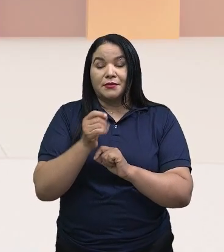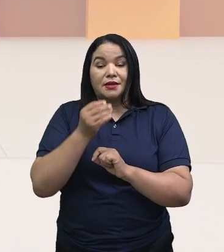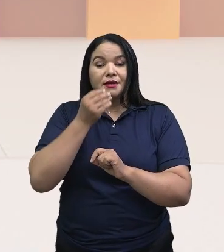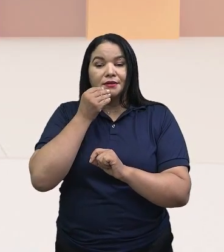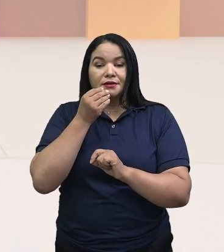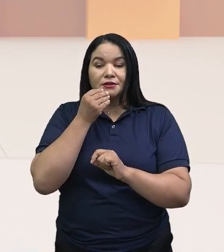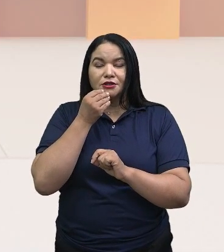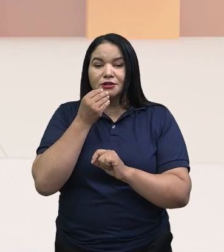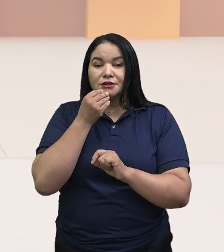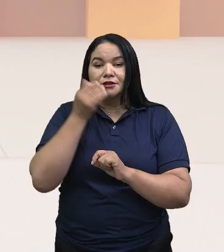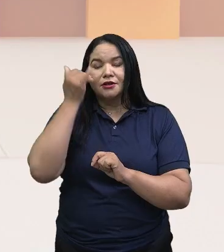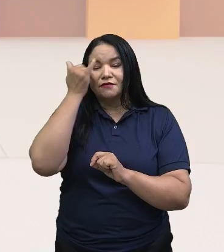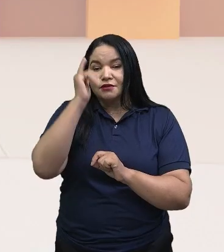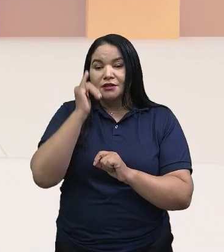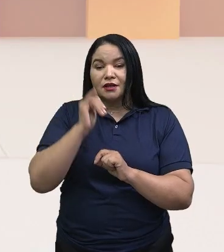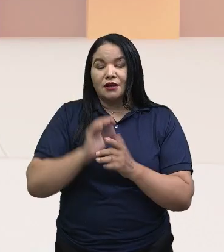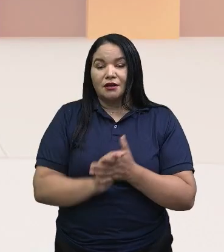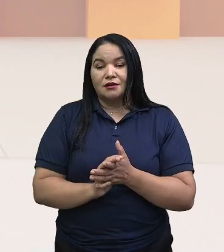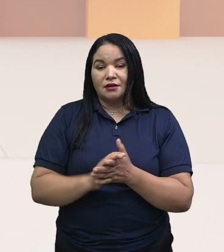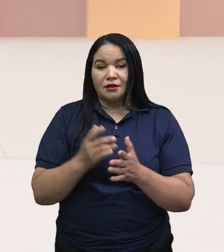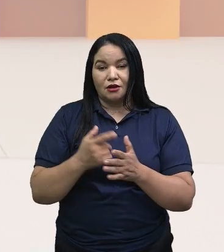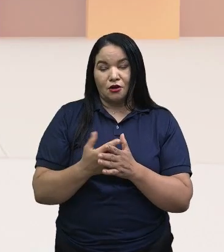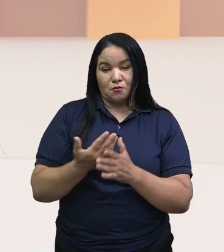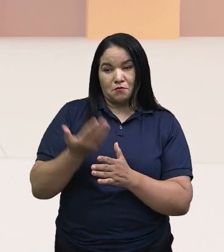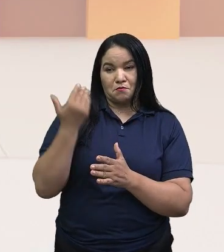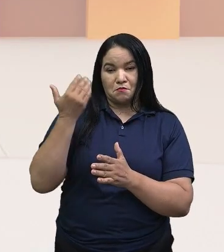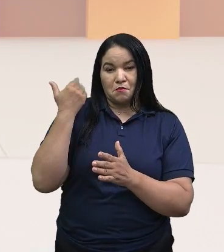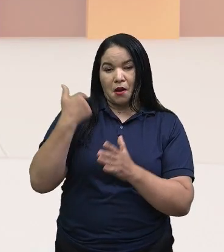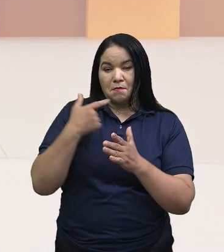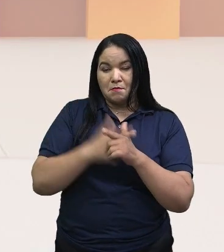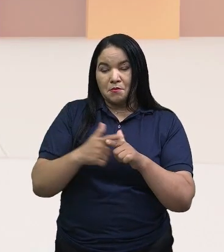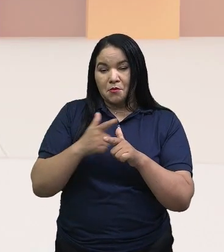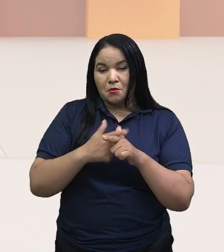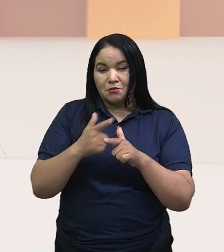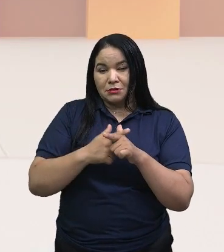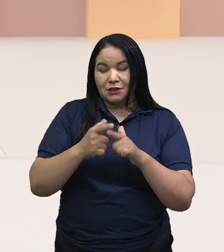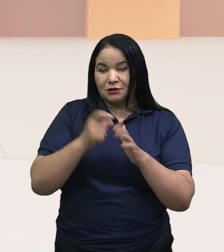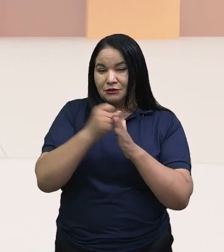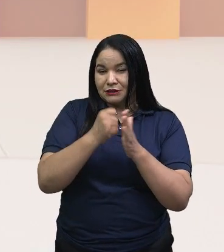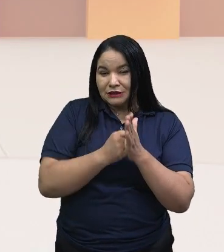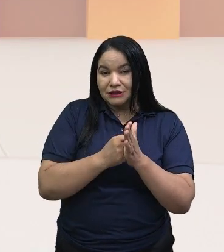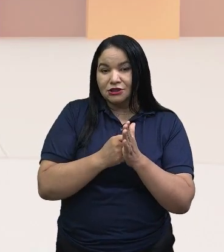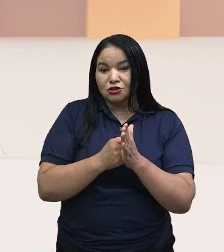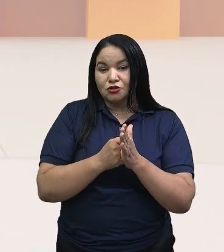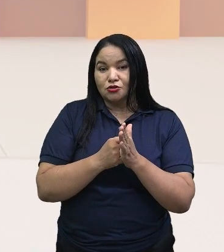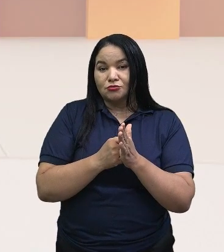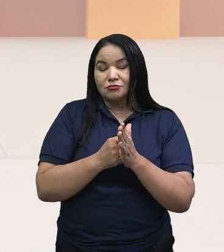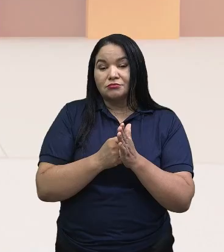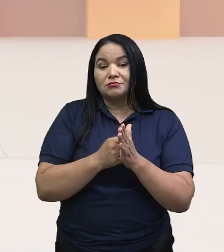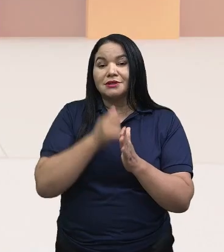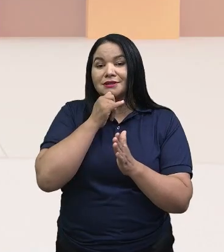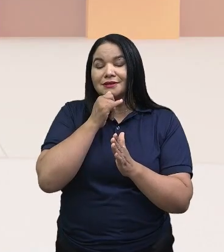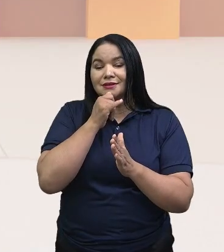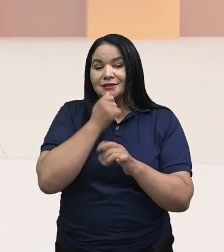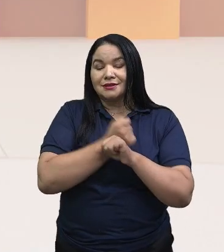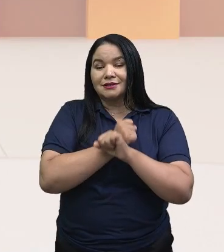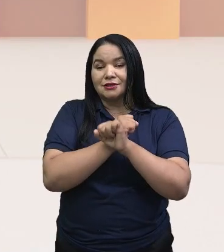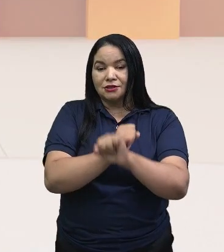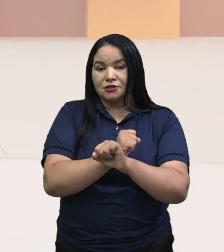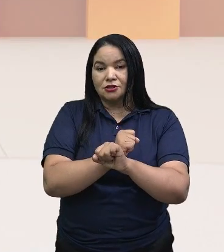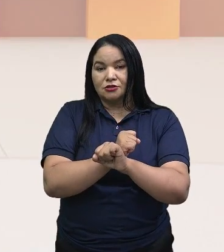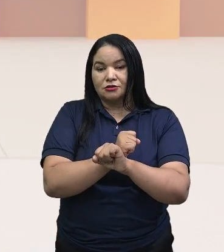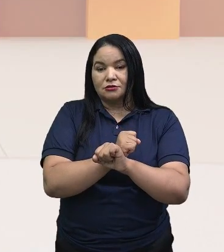aquilo que foi um problema mundial por séculos, a escravidão. Então, todo ser humano